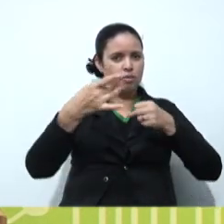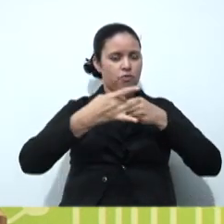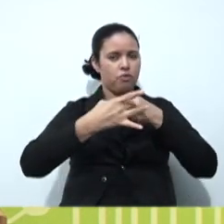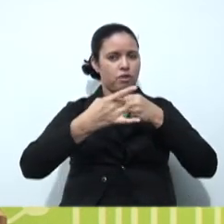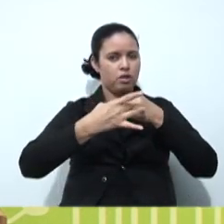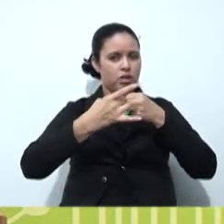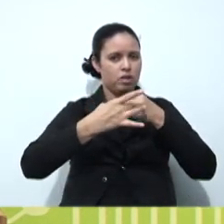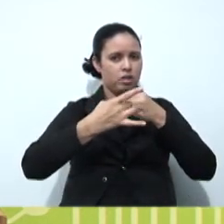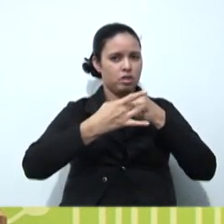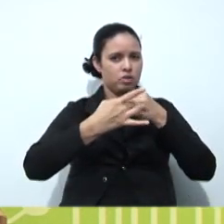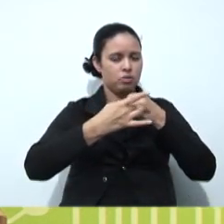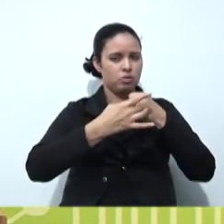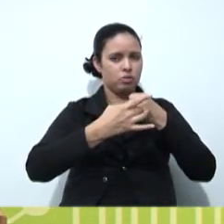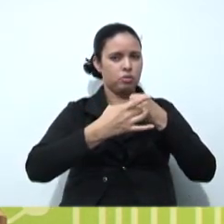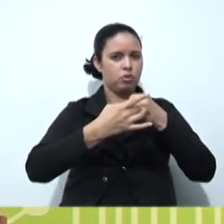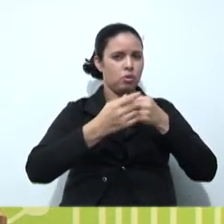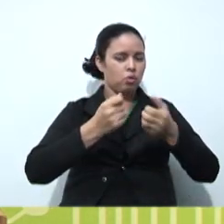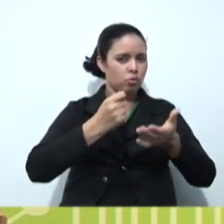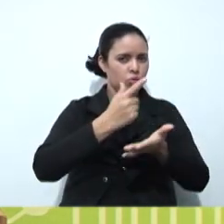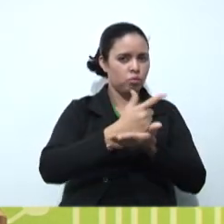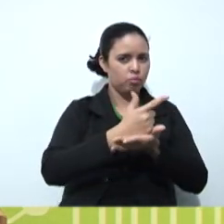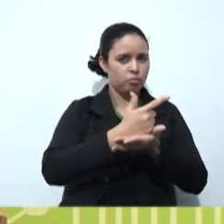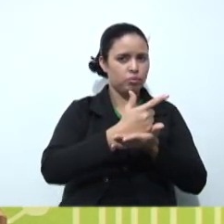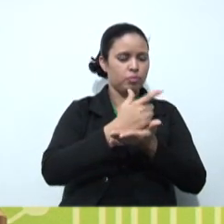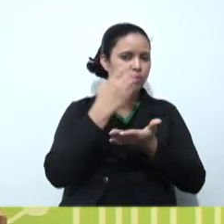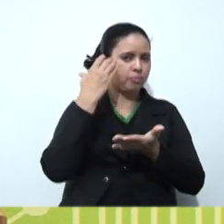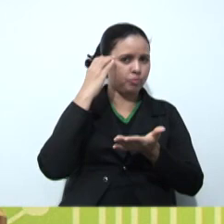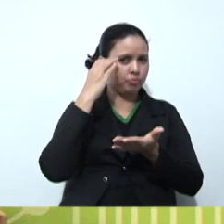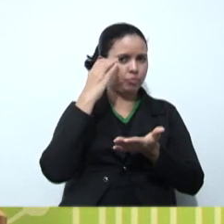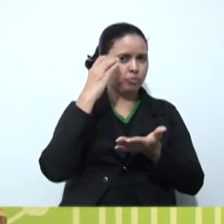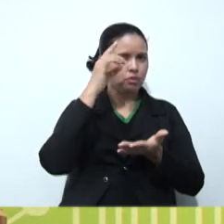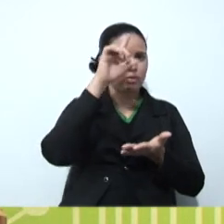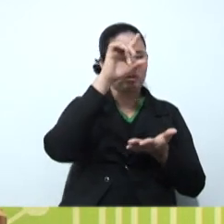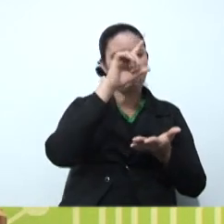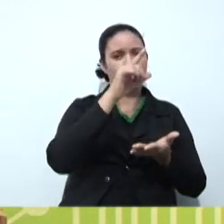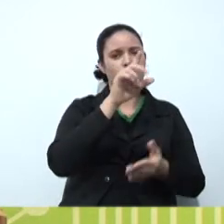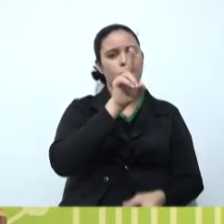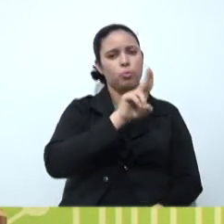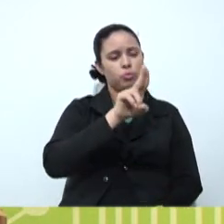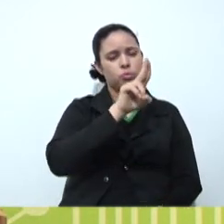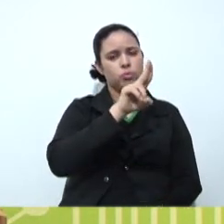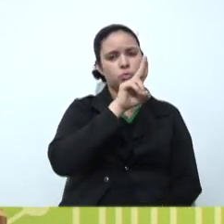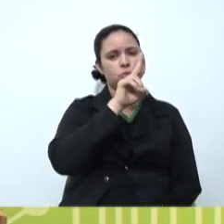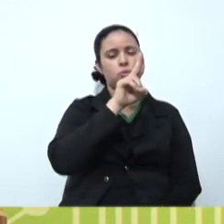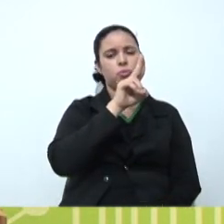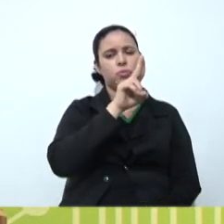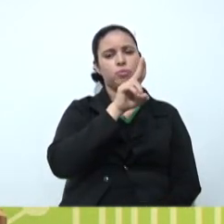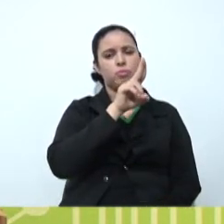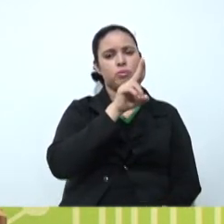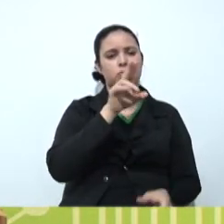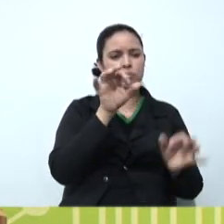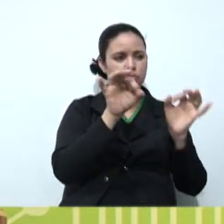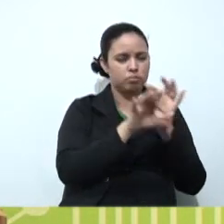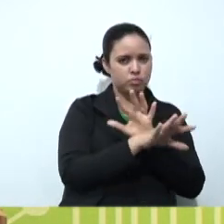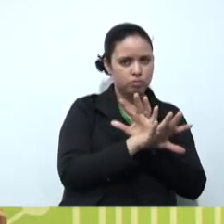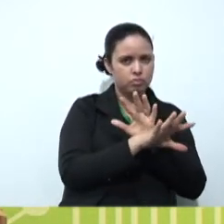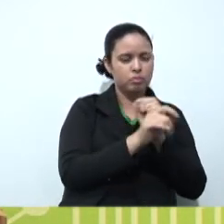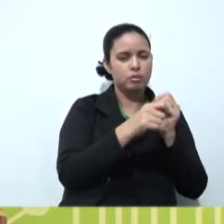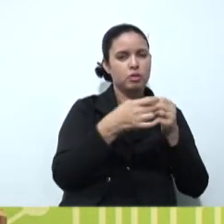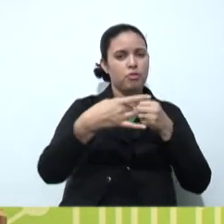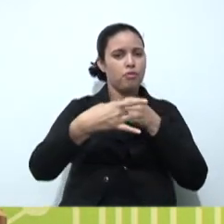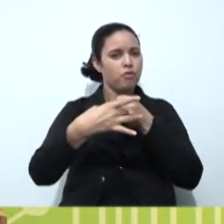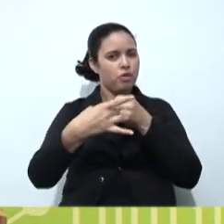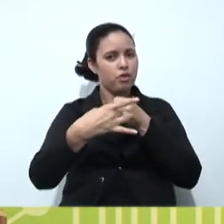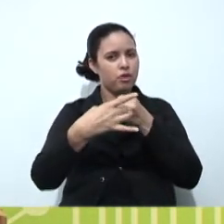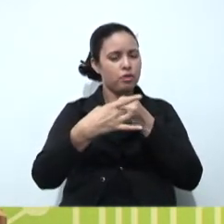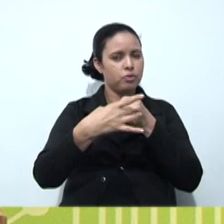já se chama um processo de logística reversa. E nessa questão dos agrotóxicos, como o professor mesmo tocou, 99%